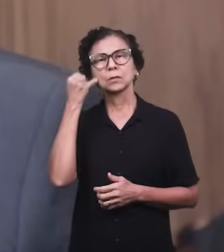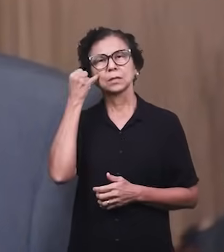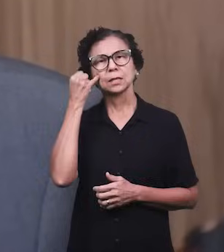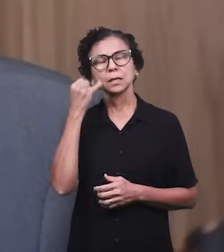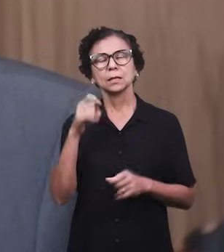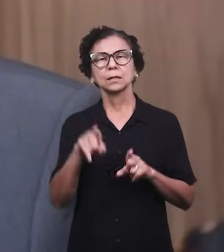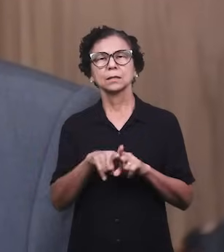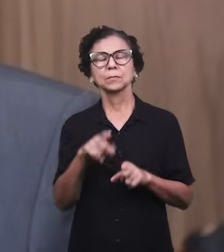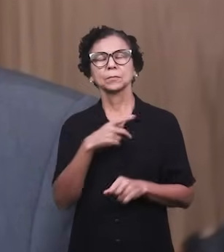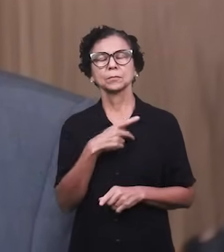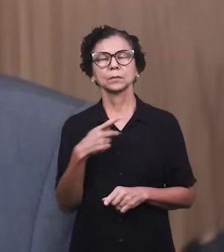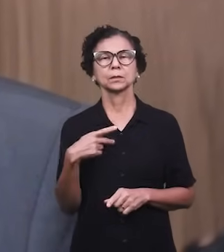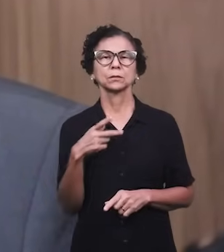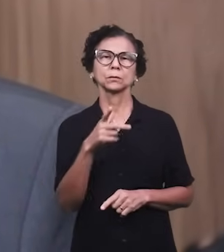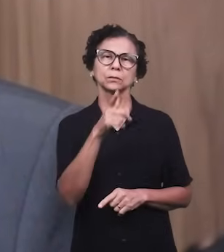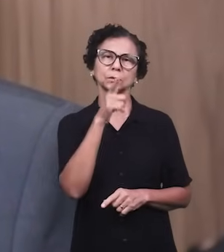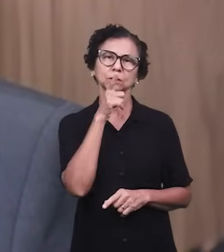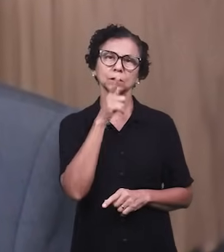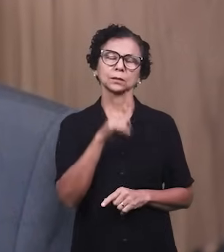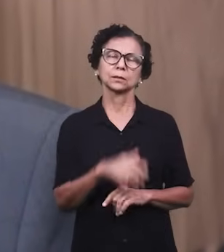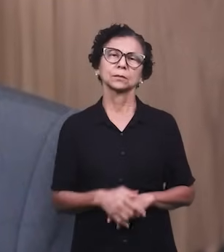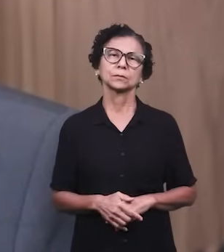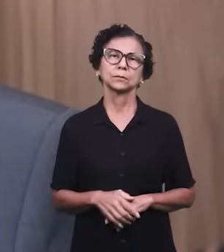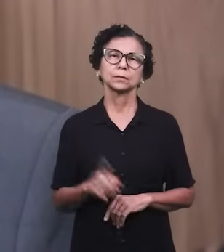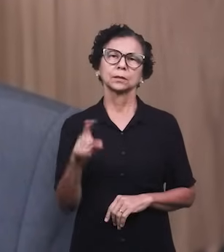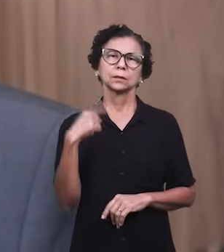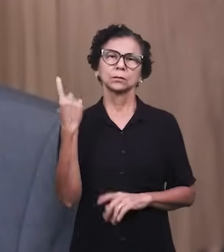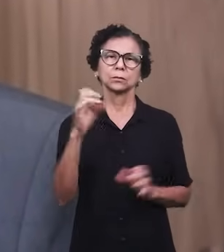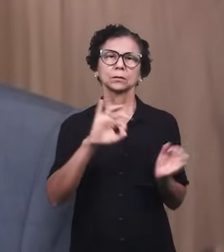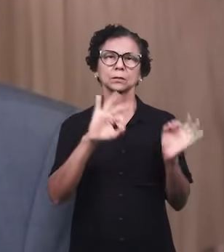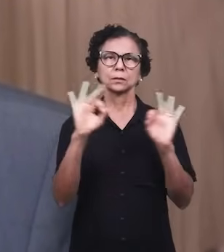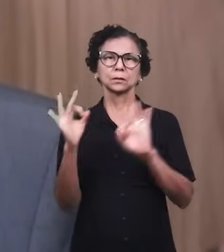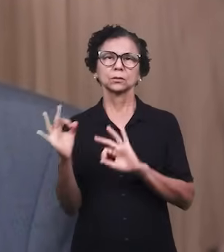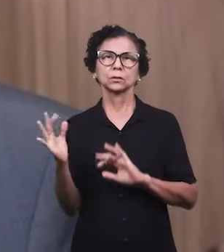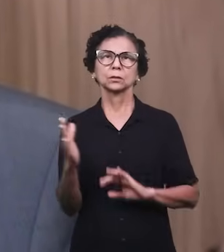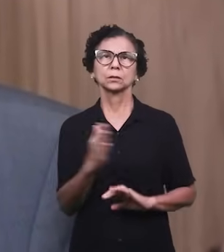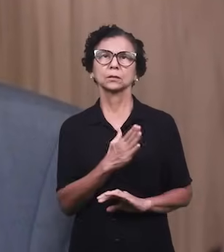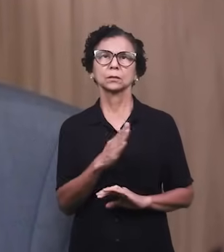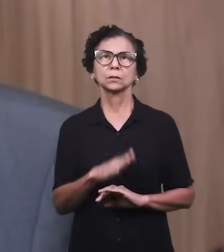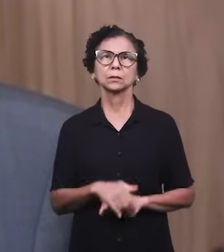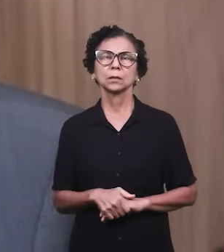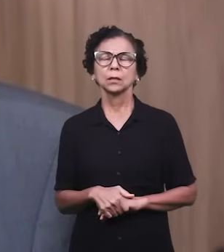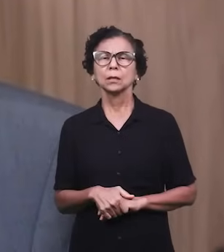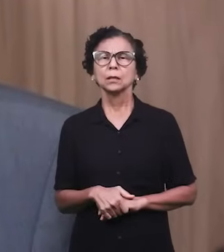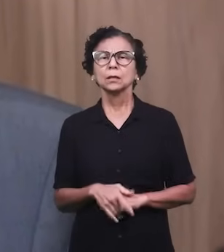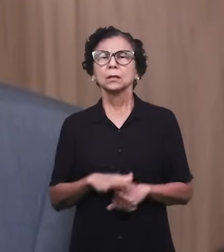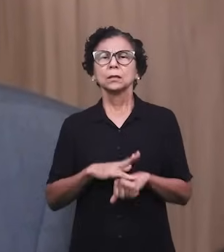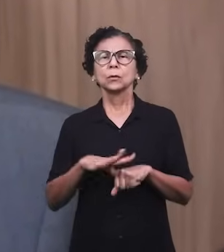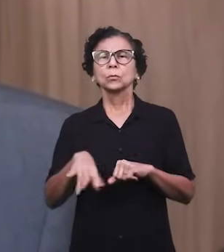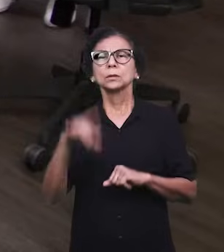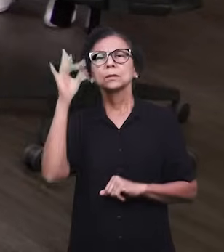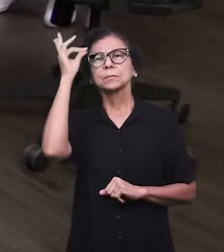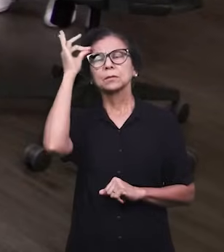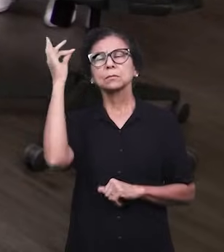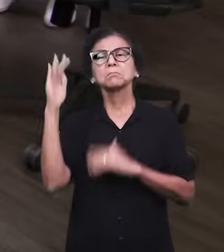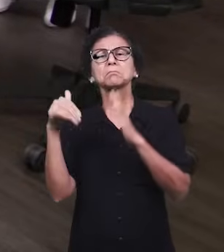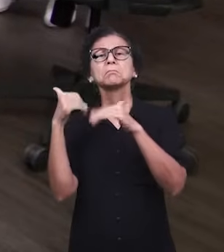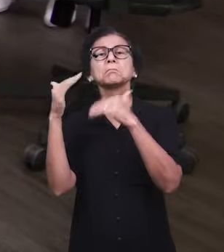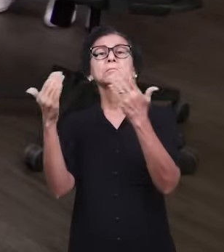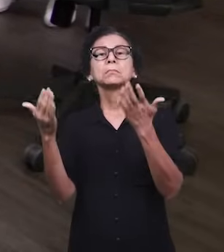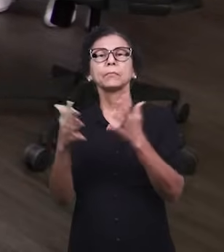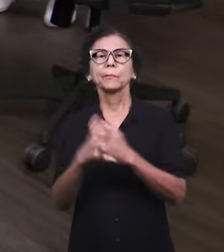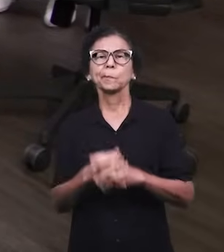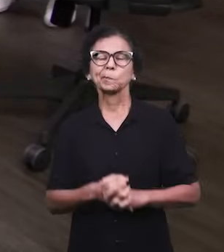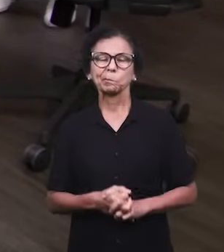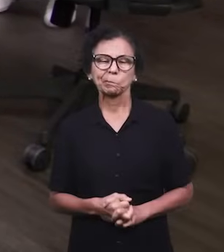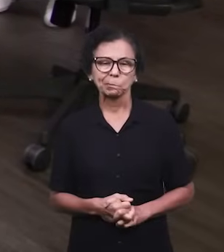presentes, da parte do Senhor e todos aqueles que estão nos assistindo, a minha pergunta é: qual a importância da fé no nosso processo de cura espiritual? Bom, é